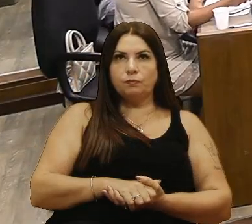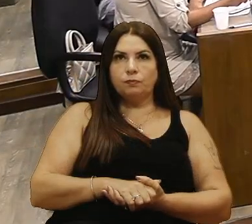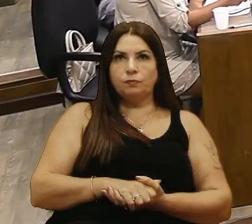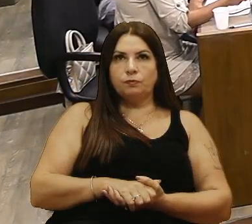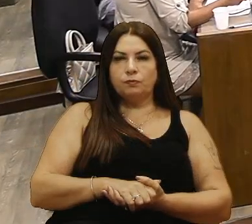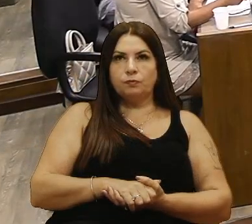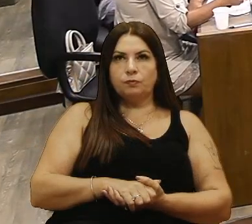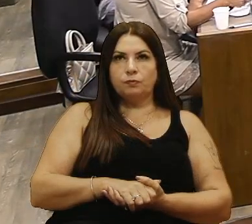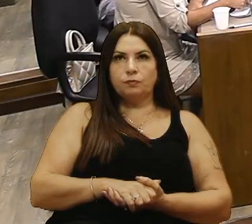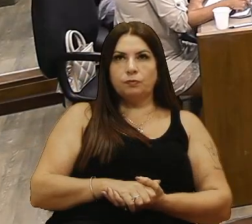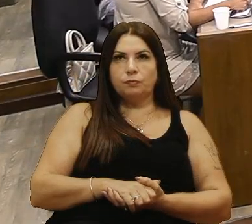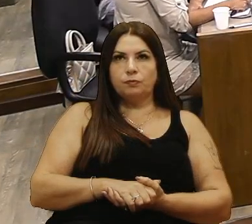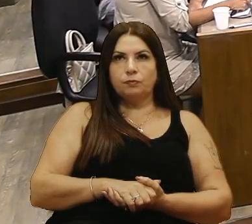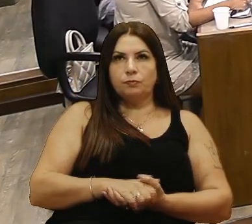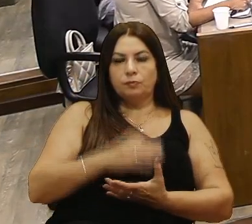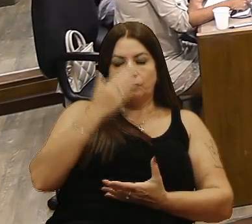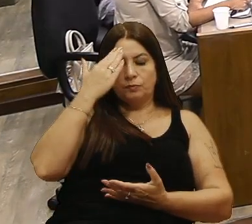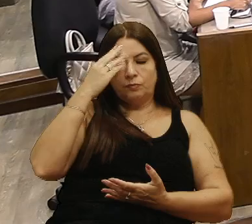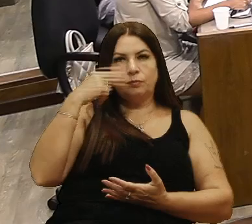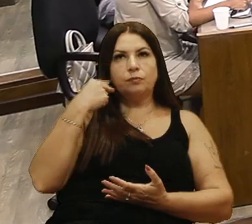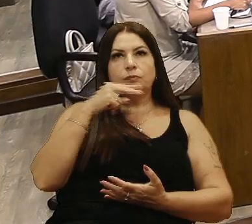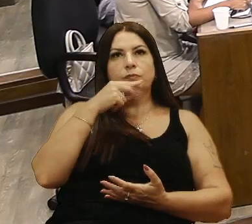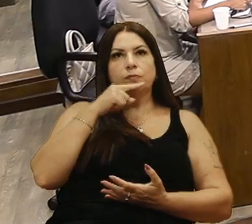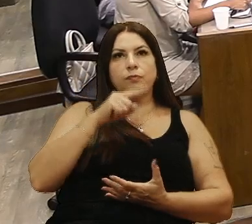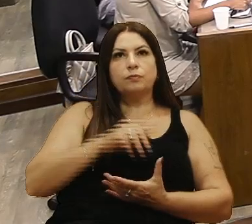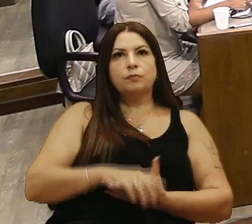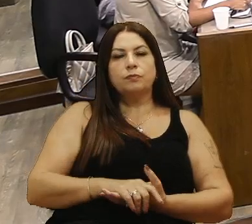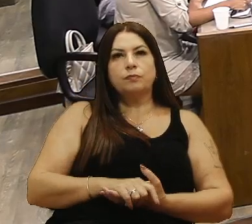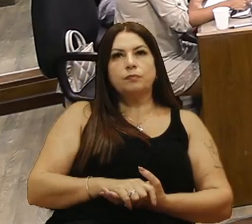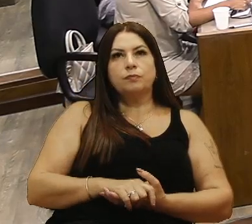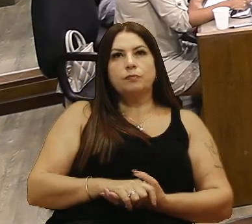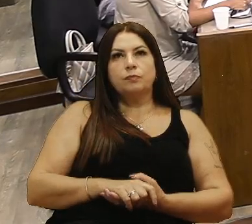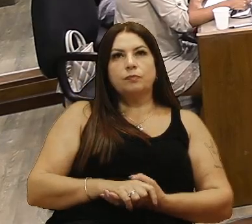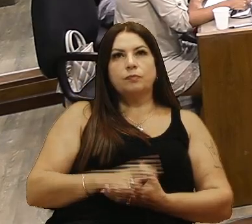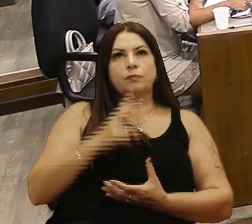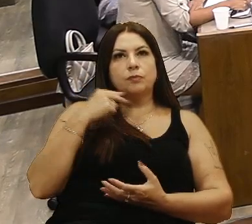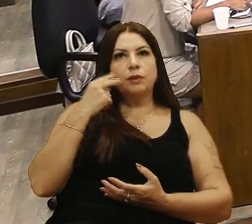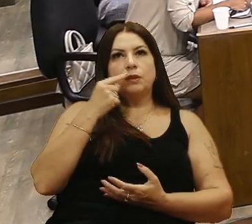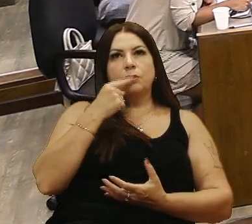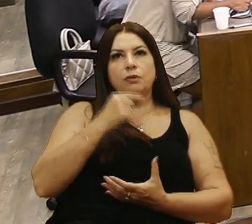Próxima, obrigado, vereador Caleb Garbim. Próxima vereadora inscrita, a vereadora Rose Frigieri.